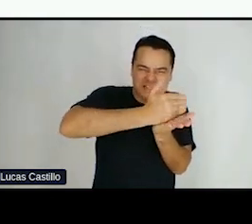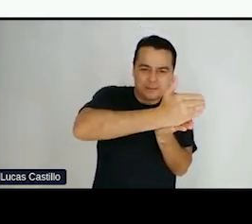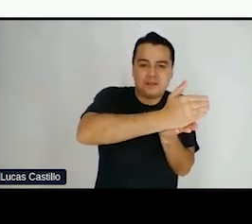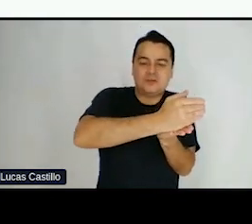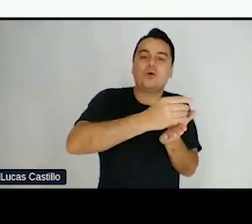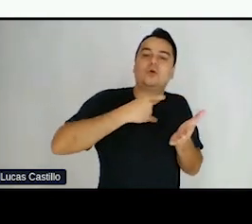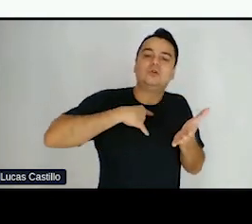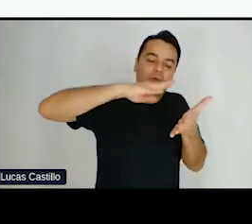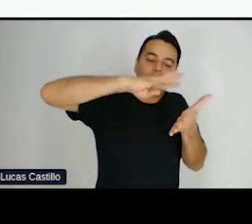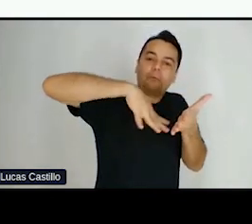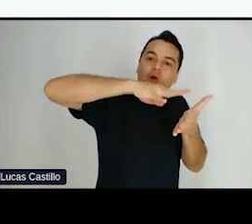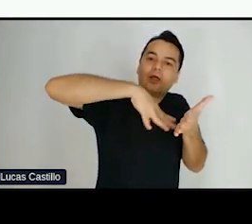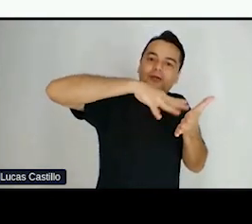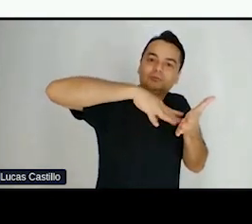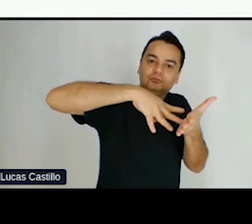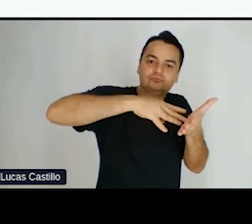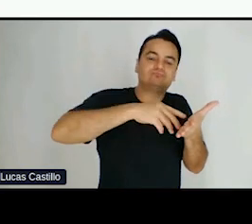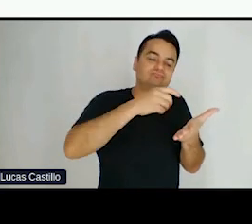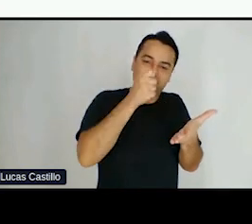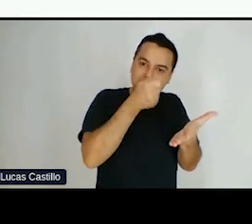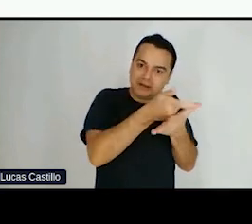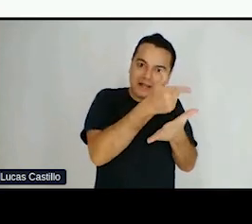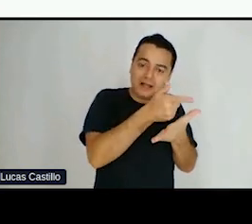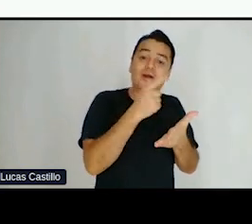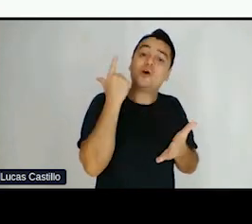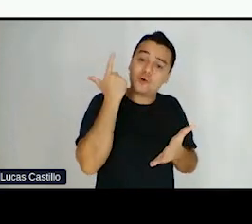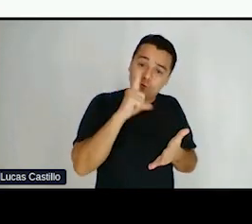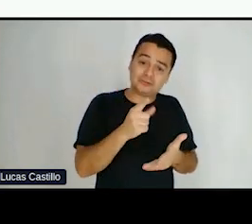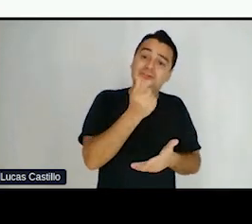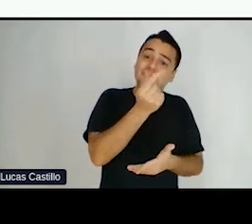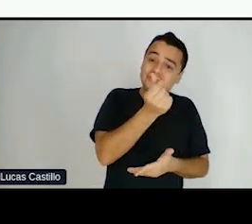e trazer receita para dentro de casa.